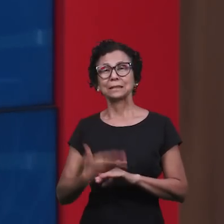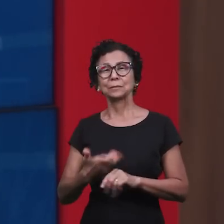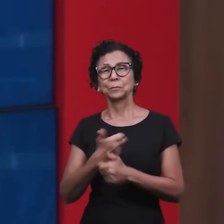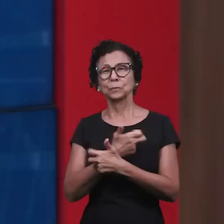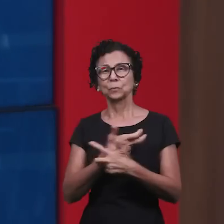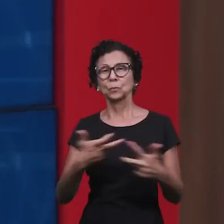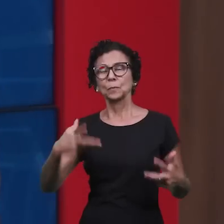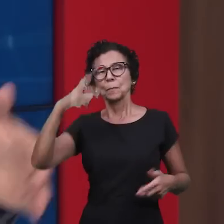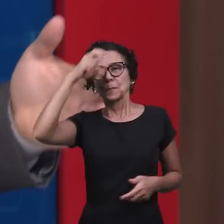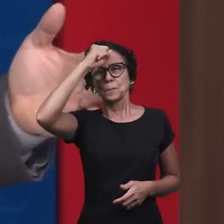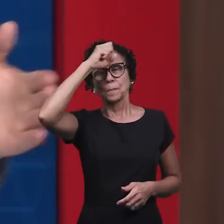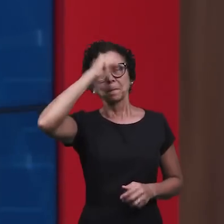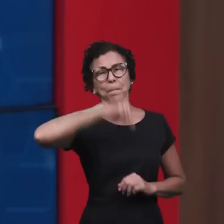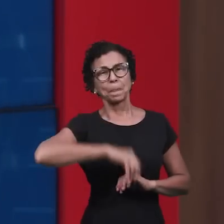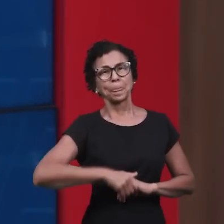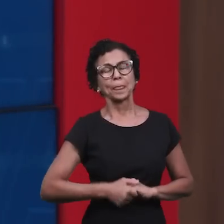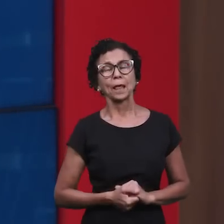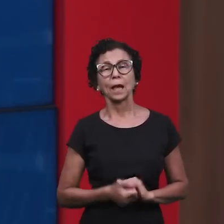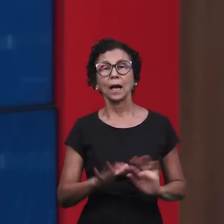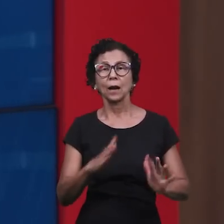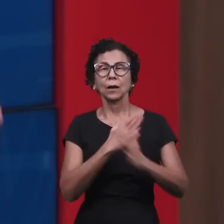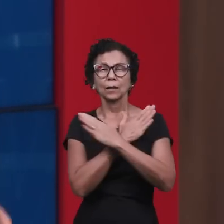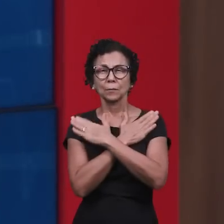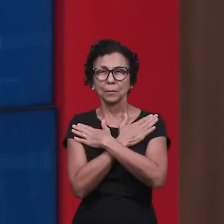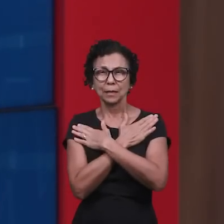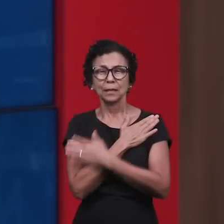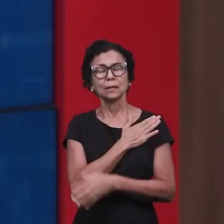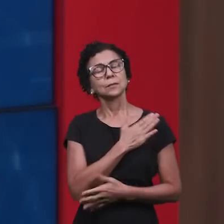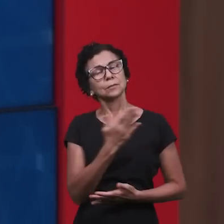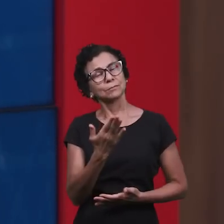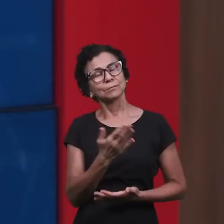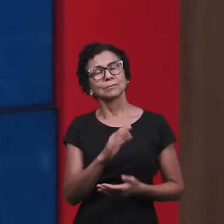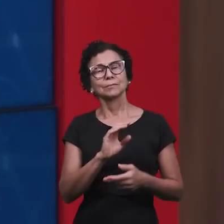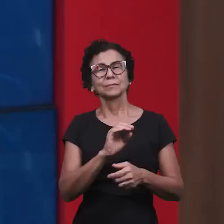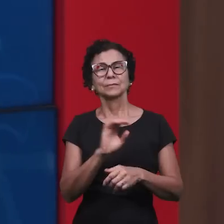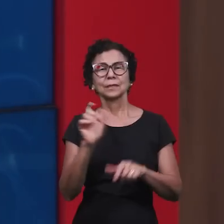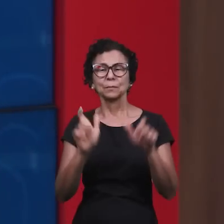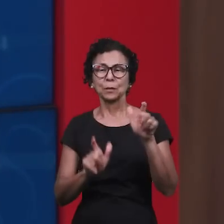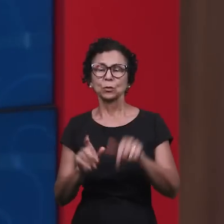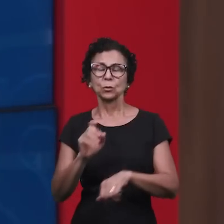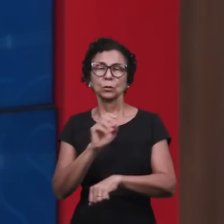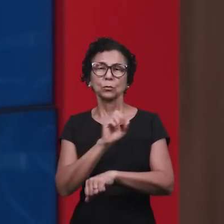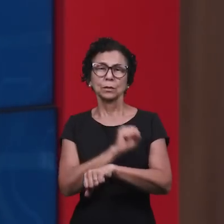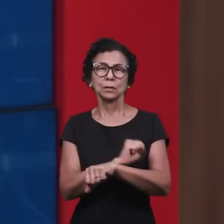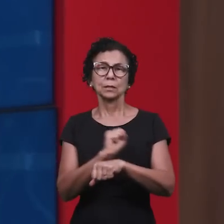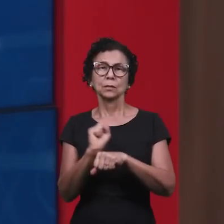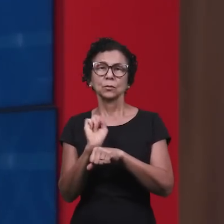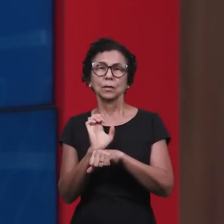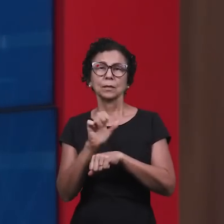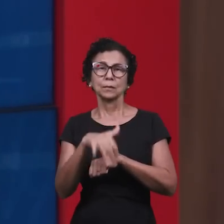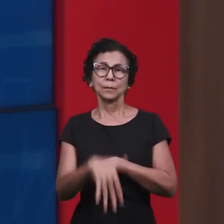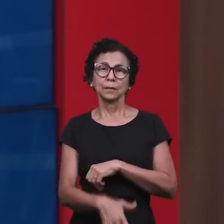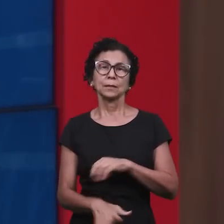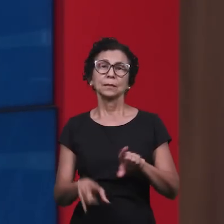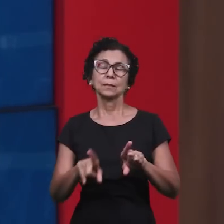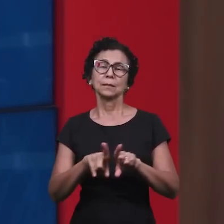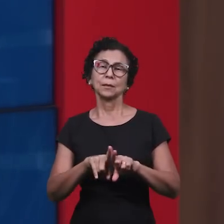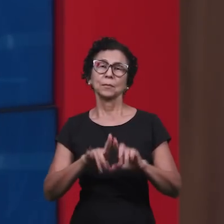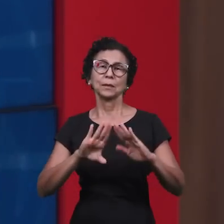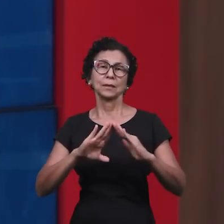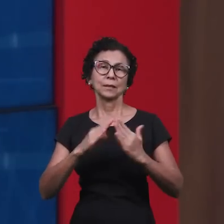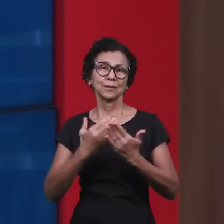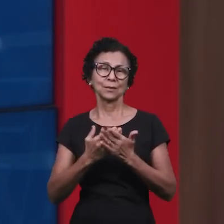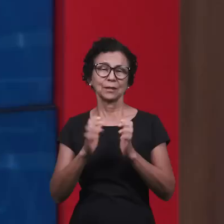aprendizado, glória a Deus. E fica aqui o meu abraço a todos os irmãos ali do sítio Esperança e aos alunos aí da escola Eduardo